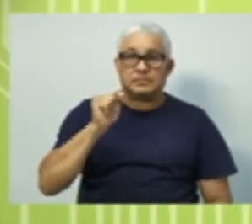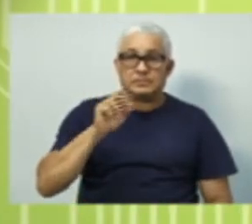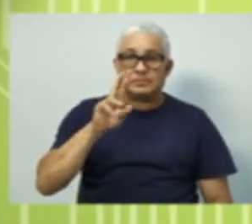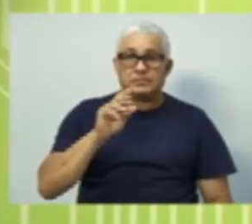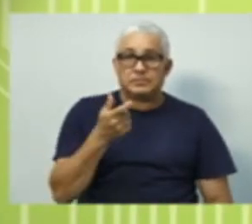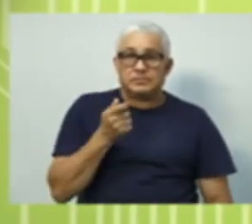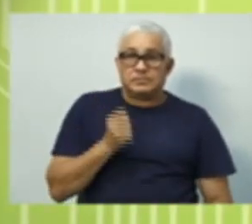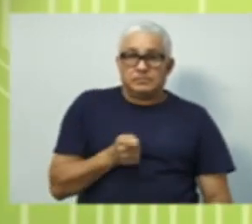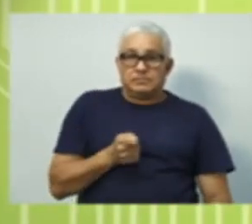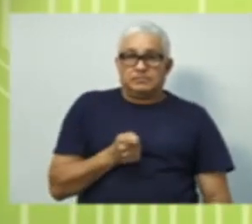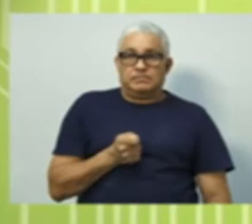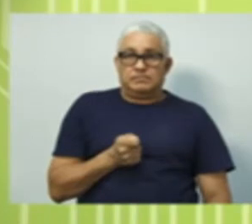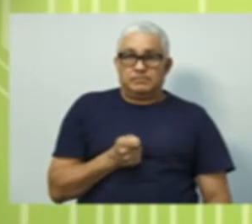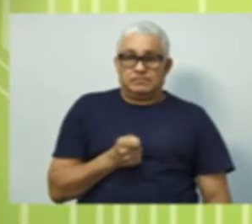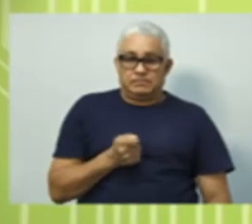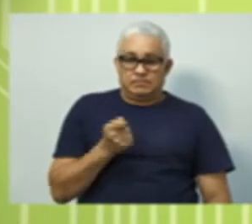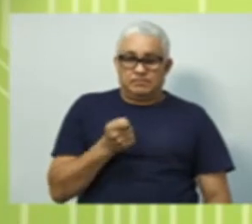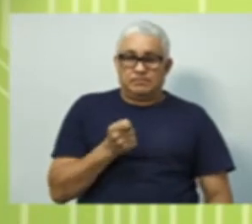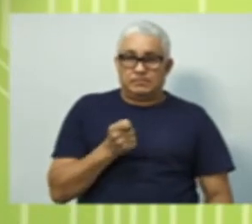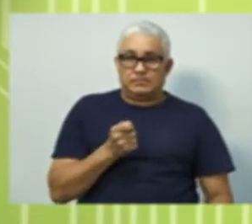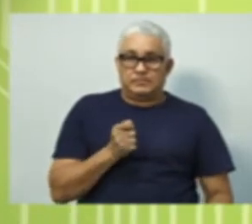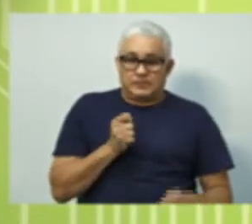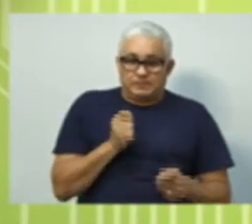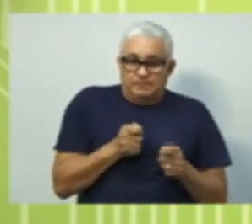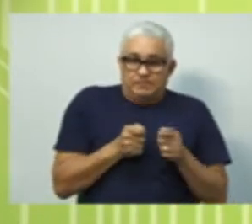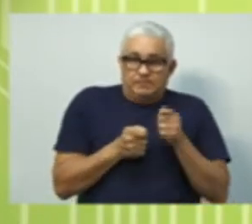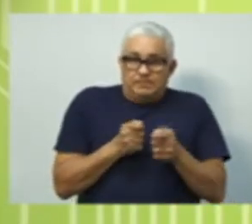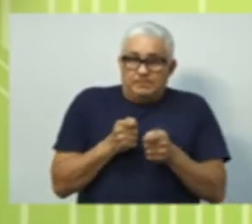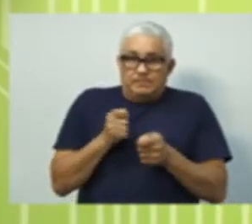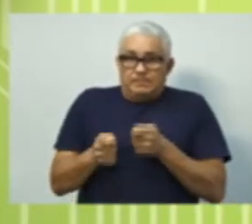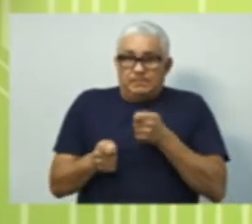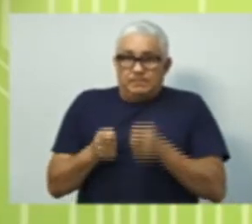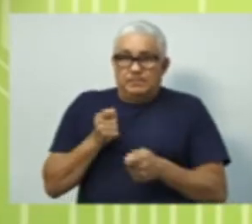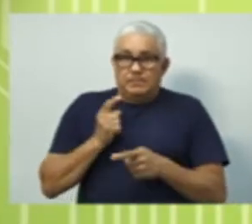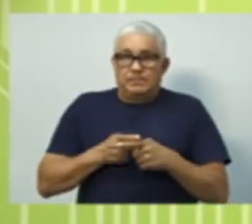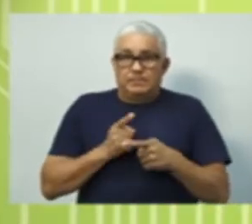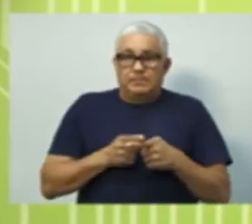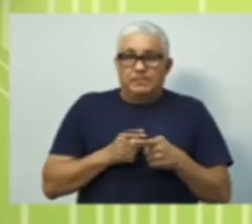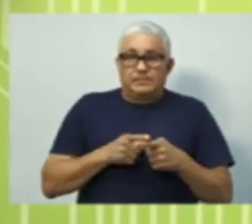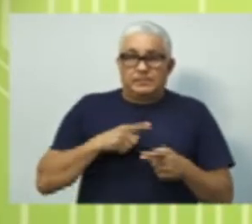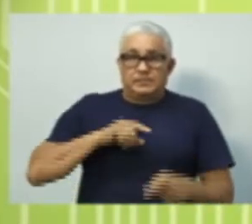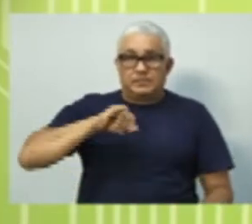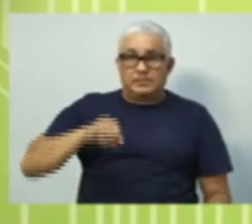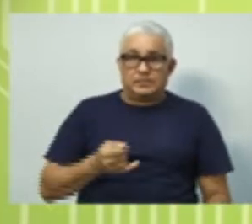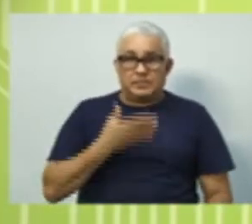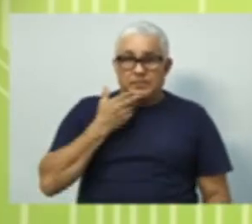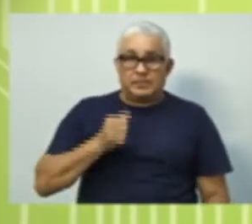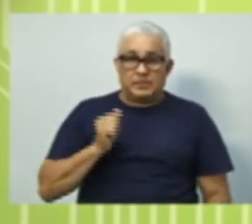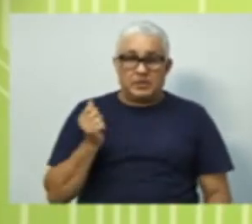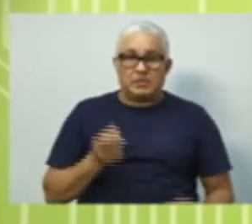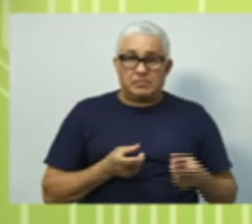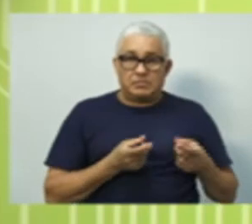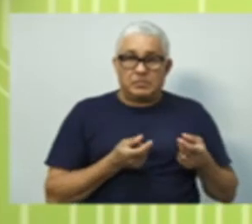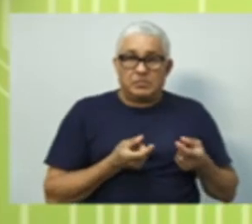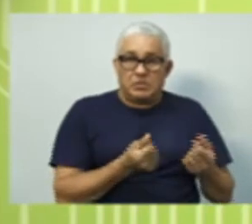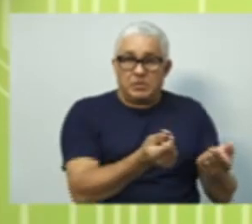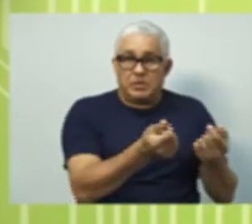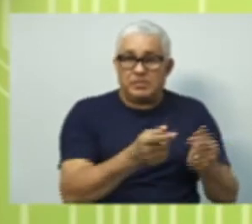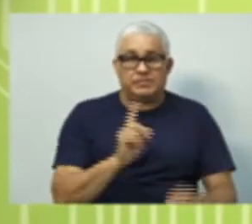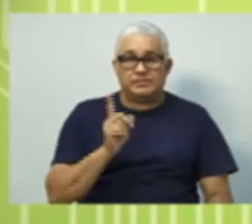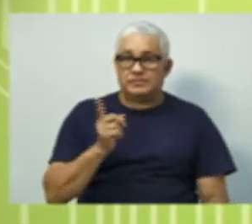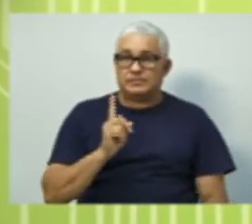pensar e incluir dentro dos critérios de planejamento orçamentário, das suas receitas, das suas despesas, os